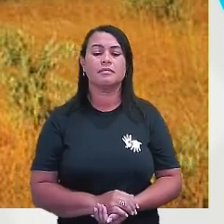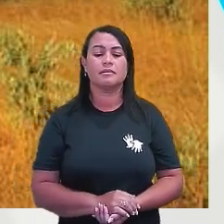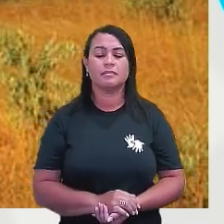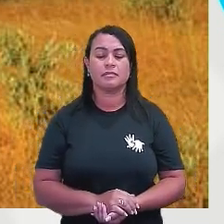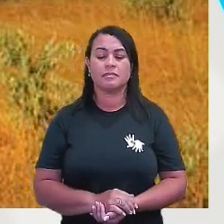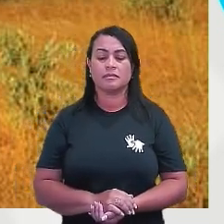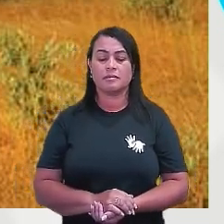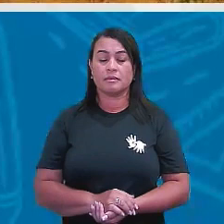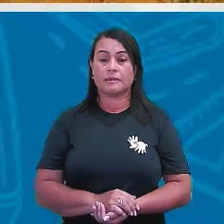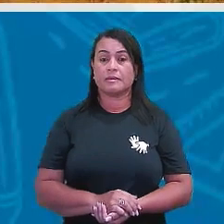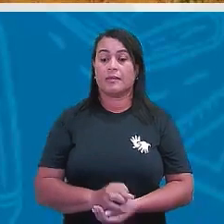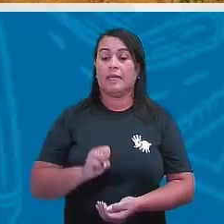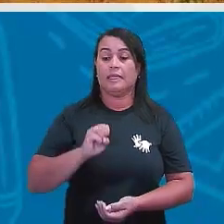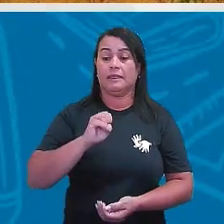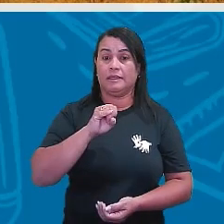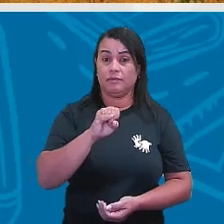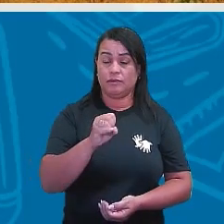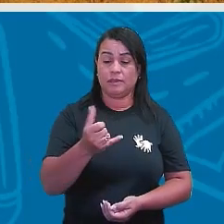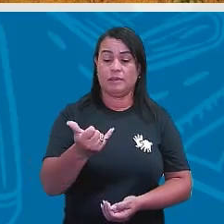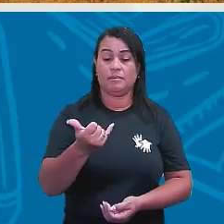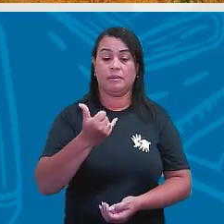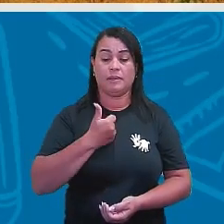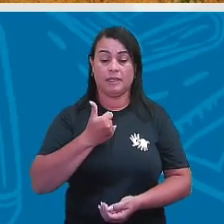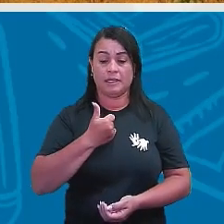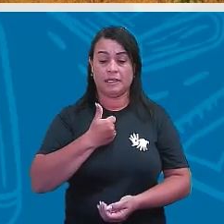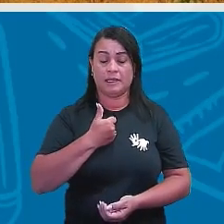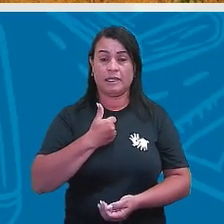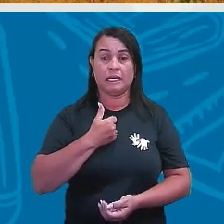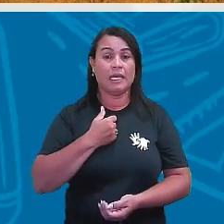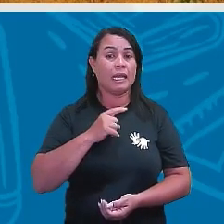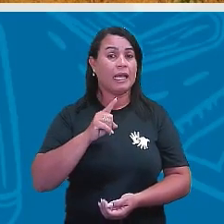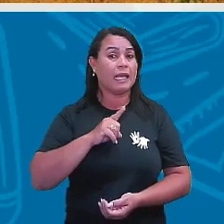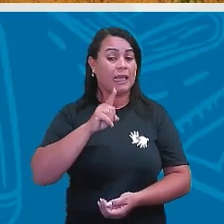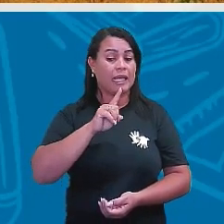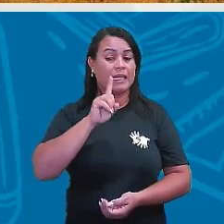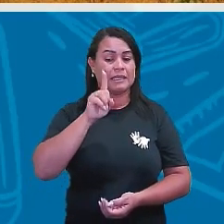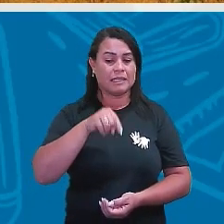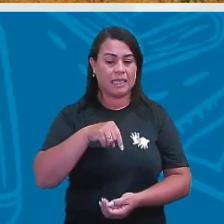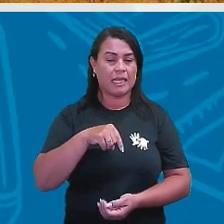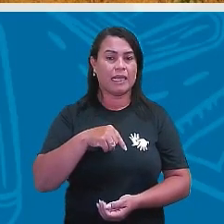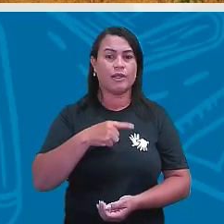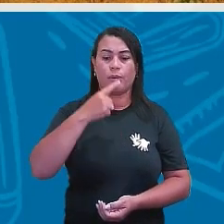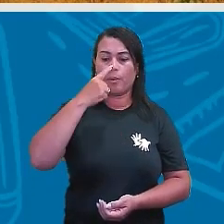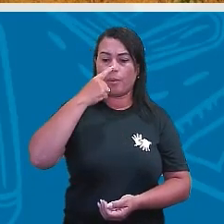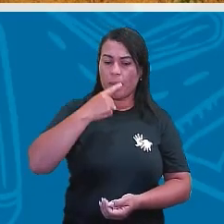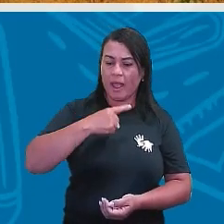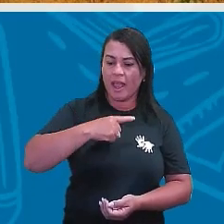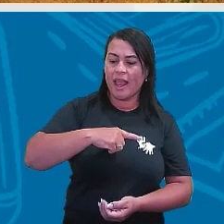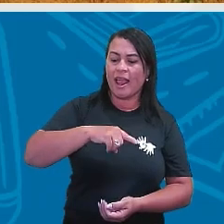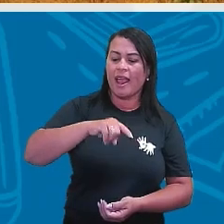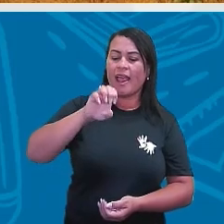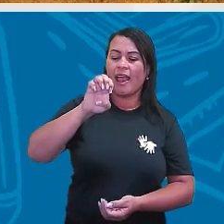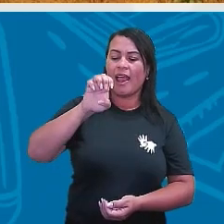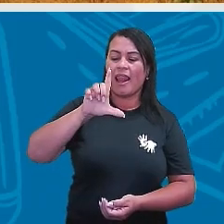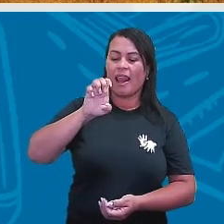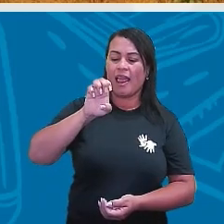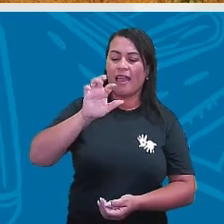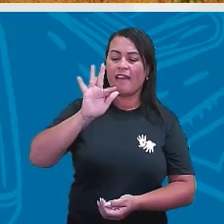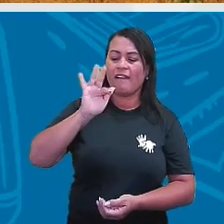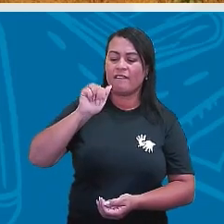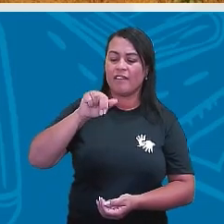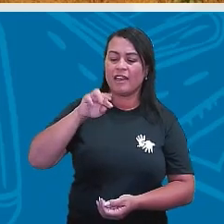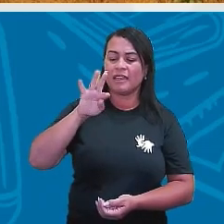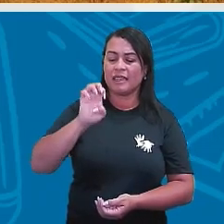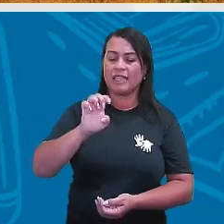E se você disse que essa sombra é do elefante, você